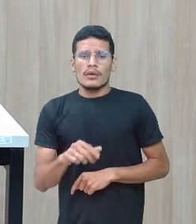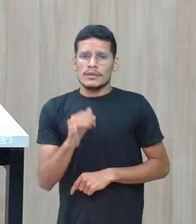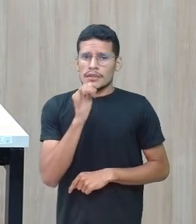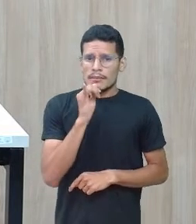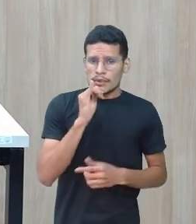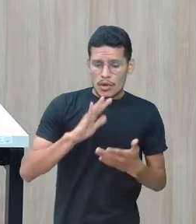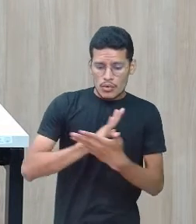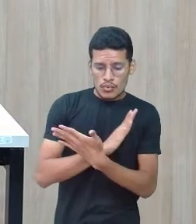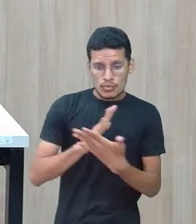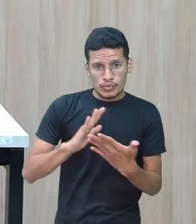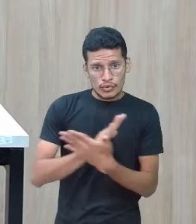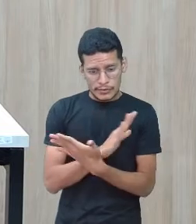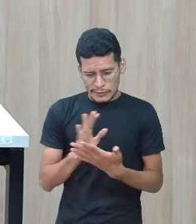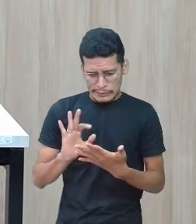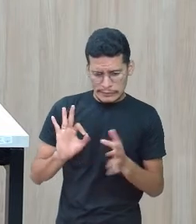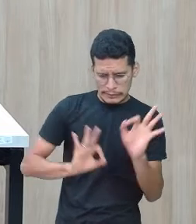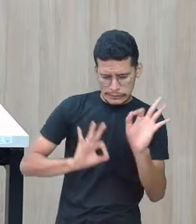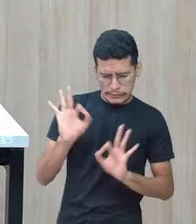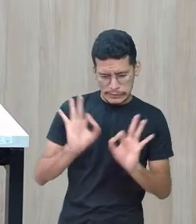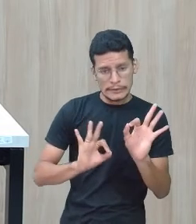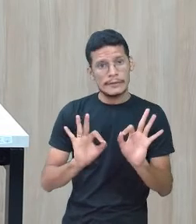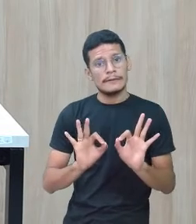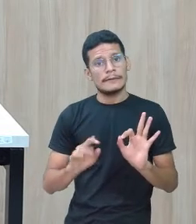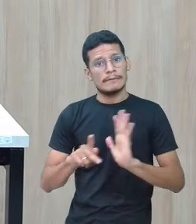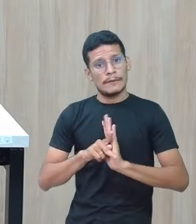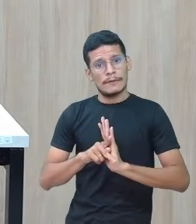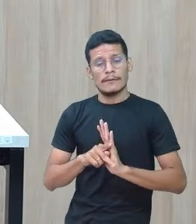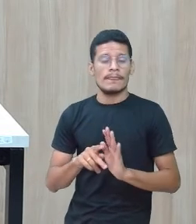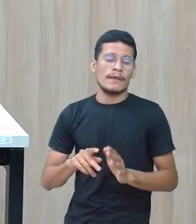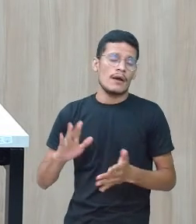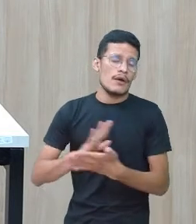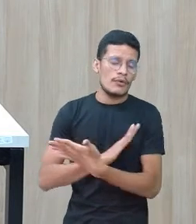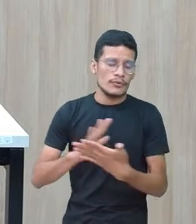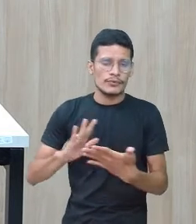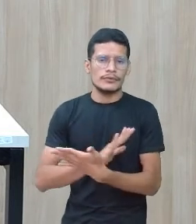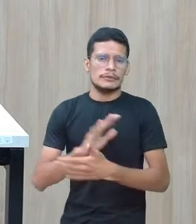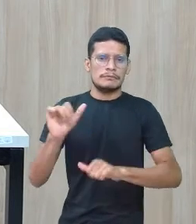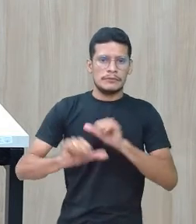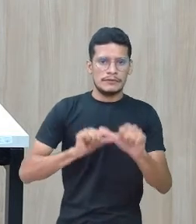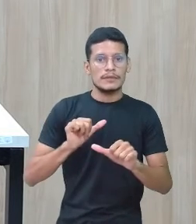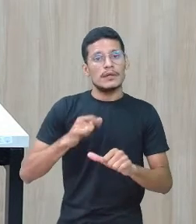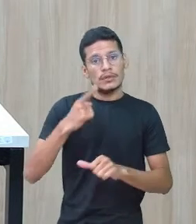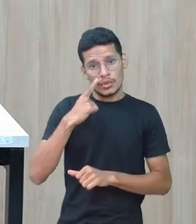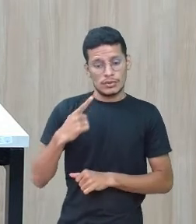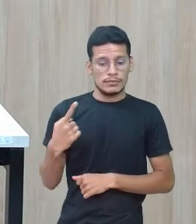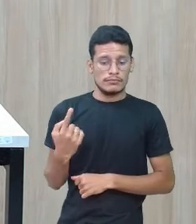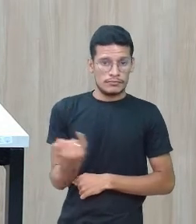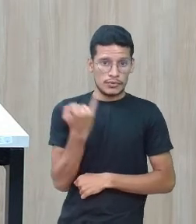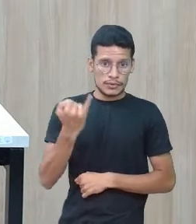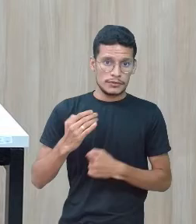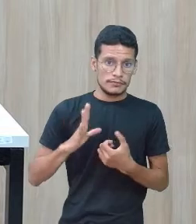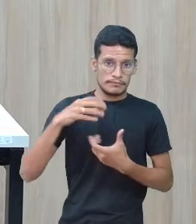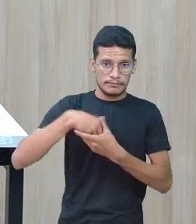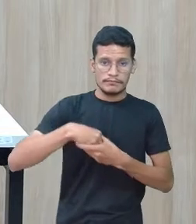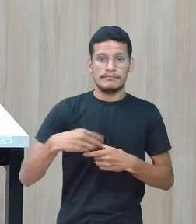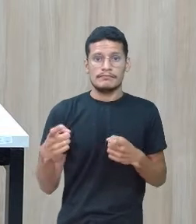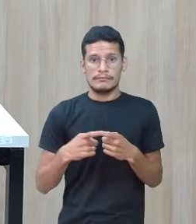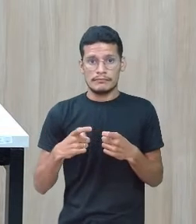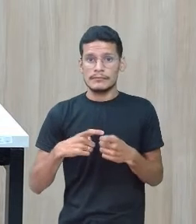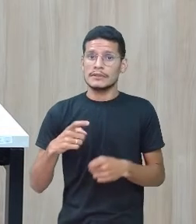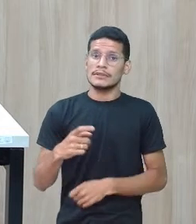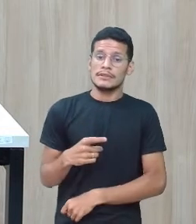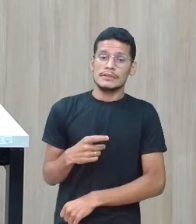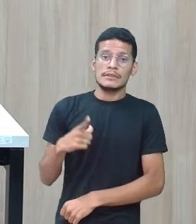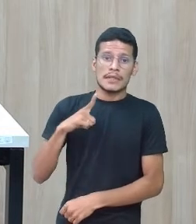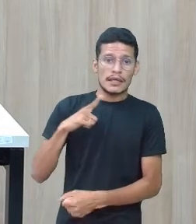exemplos de organismos geneticamente modificados, eles foram muito importantes também na medicina. Então, com a insulina, não é, que é o